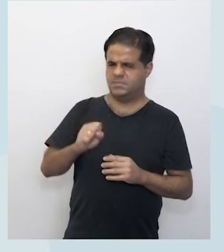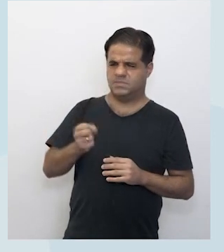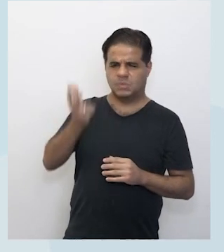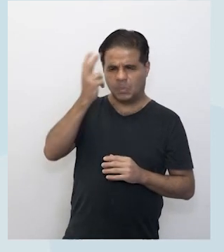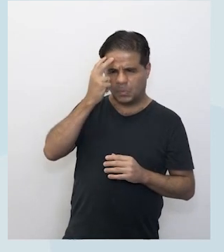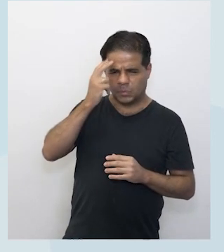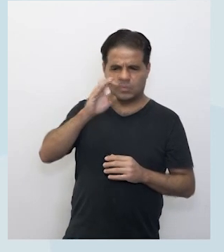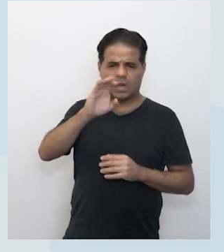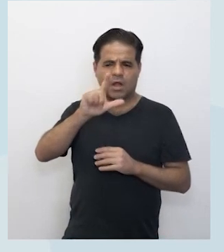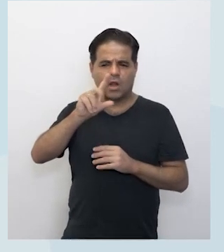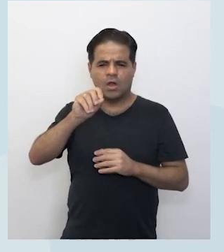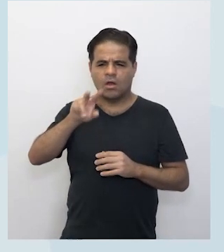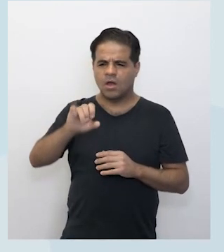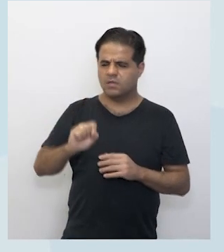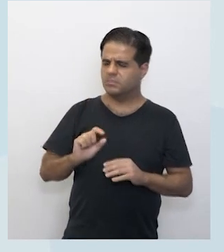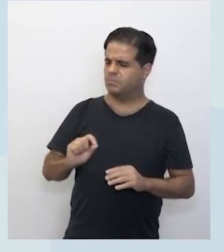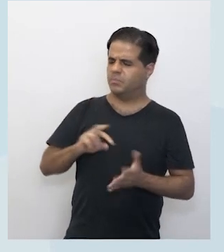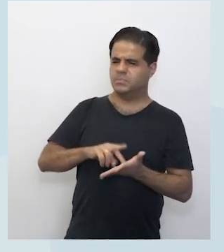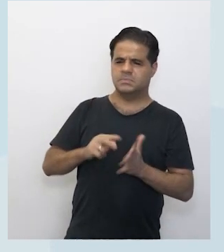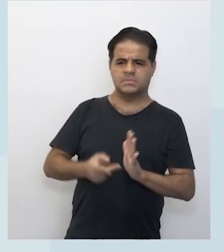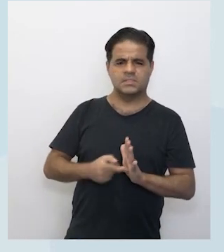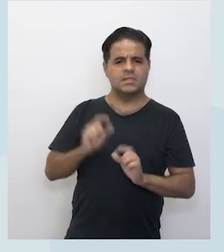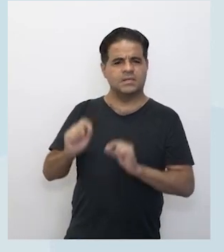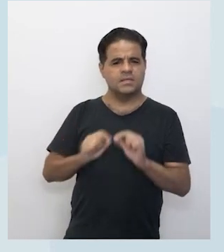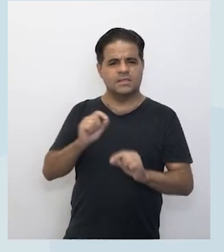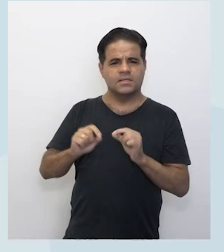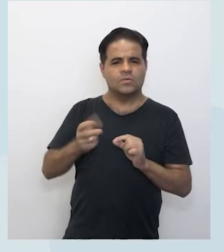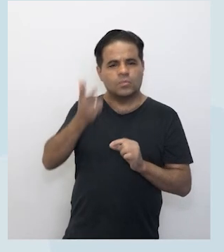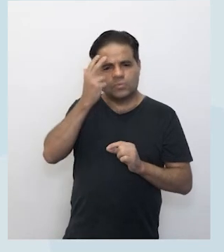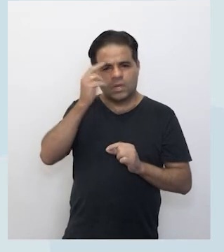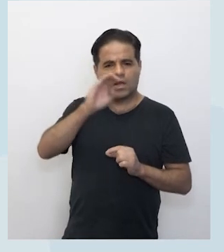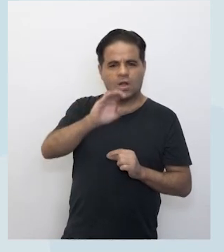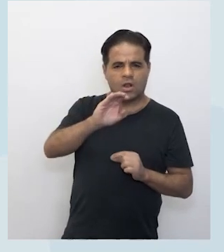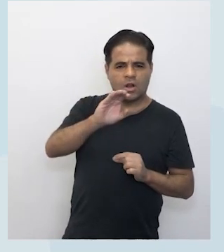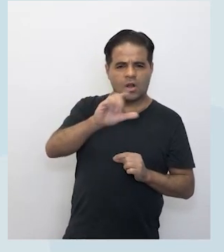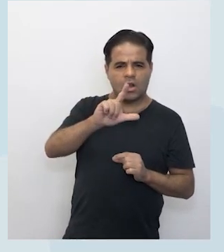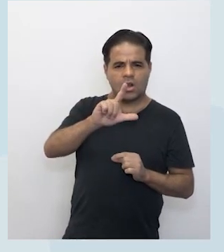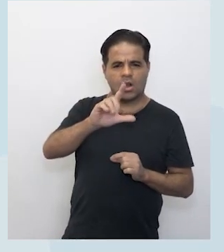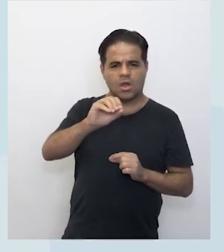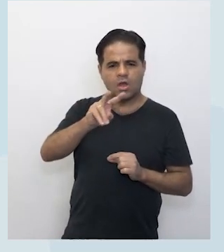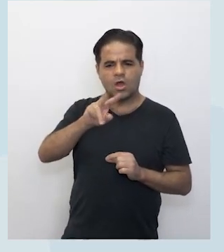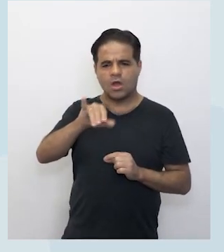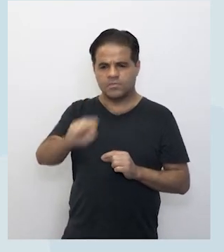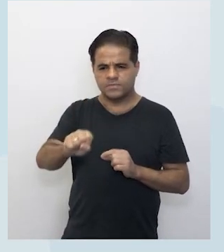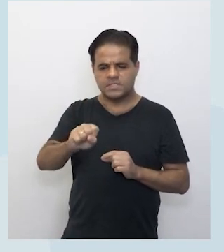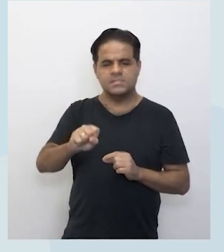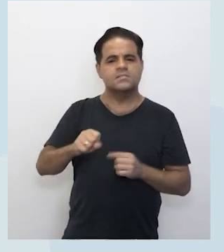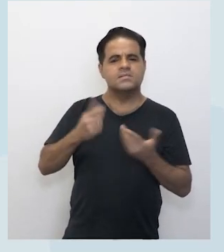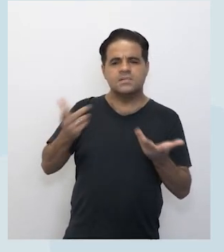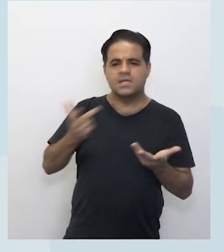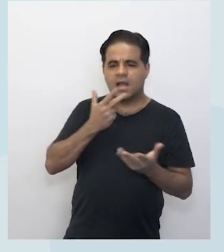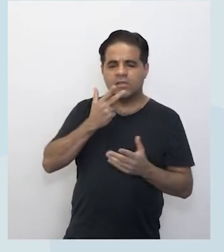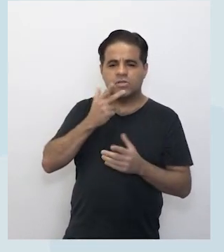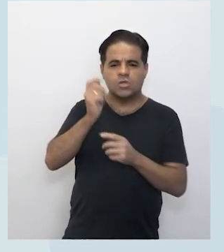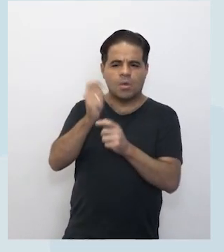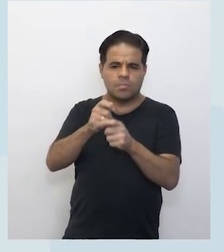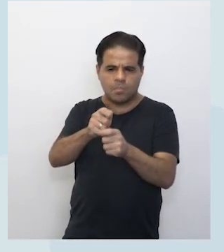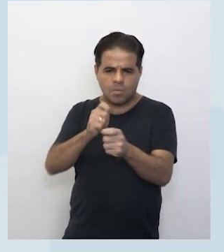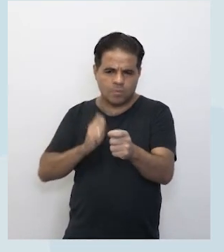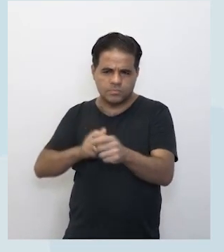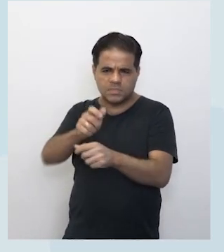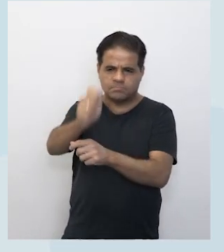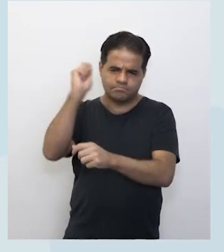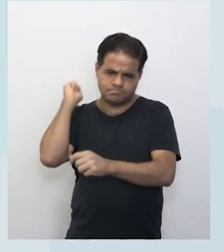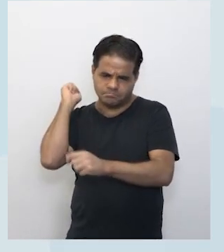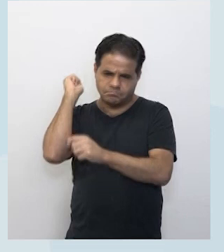Clovis, professor? Cultura O que Clovis. seria a cultura Clovis? A cultura Clovis, Clovis. ela deixou pontas de lanças aí, que vocês estão